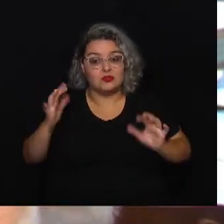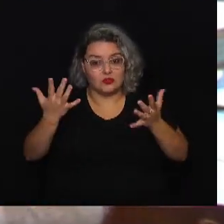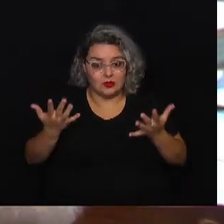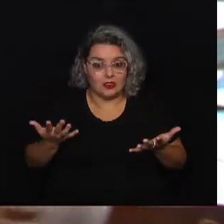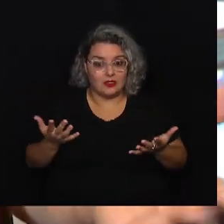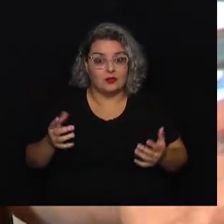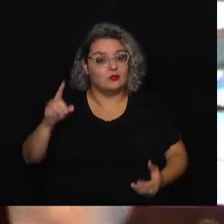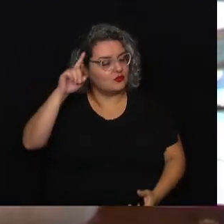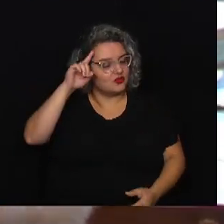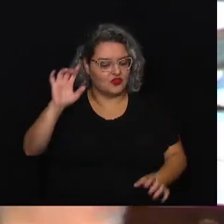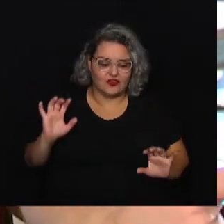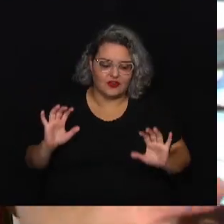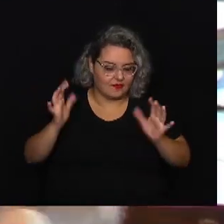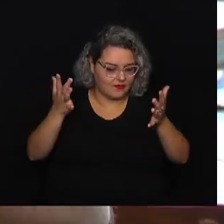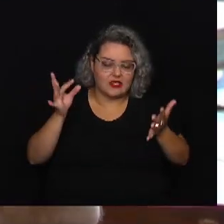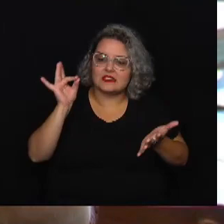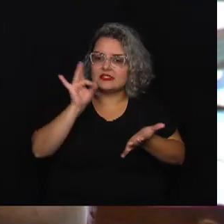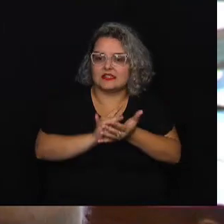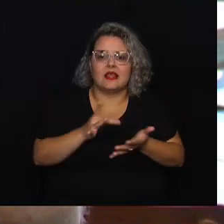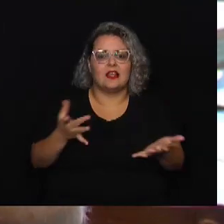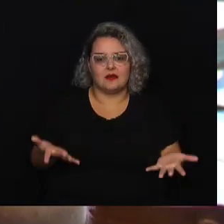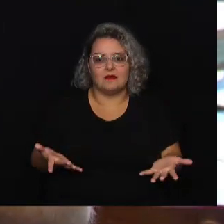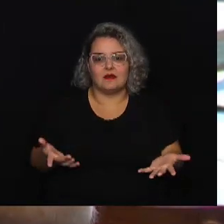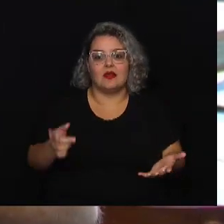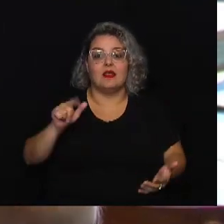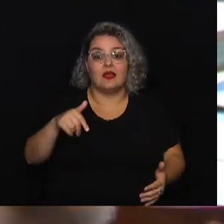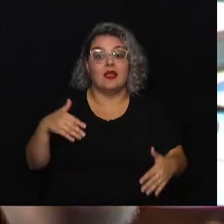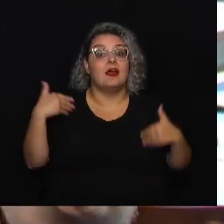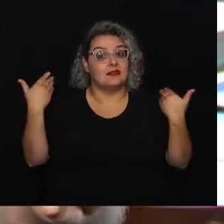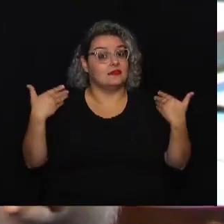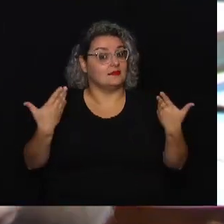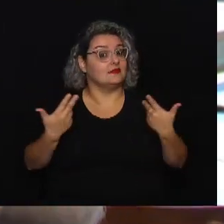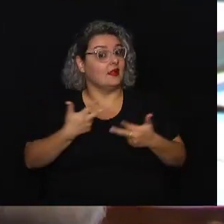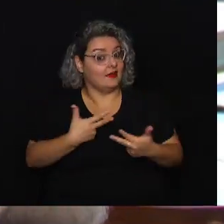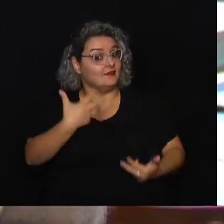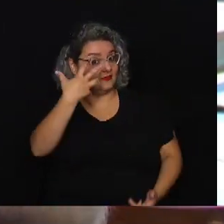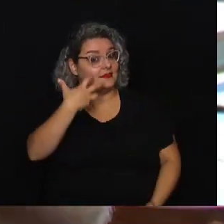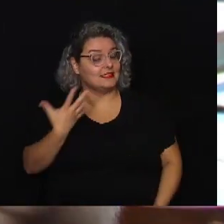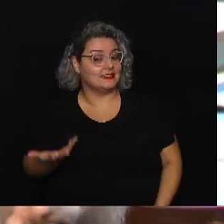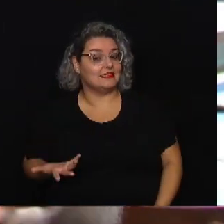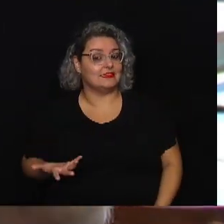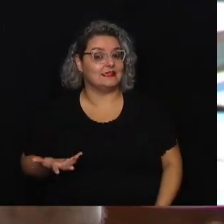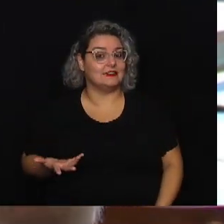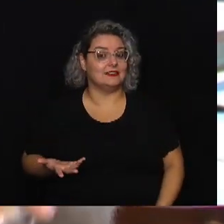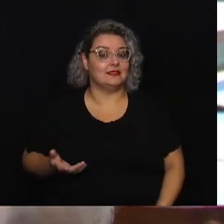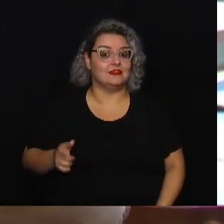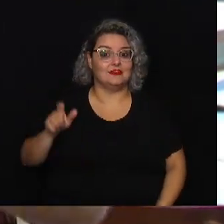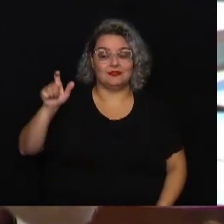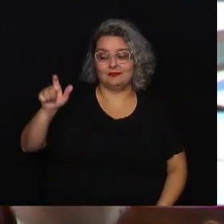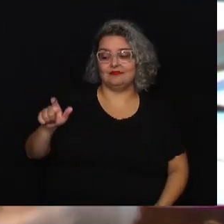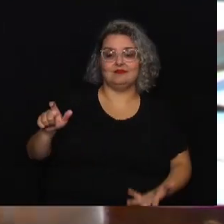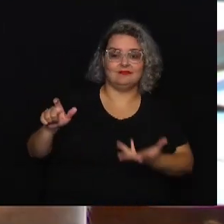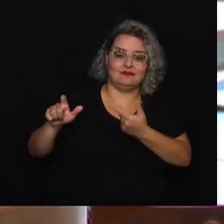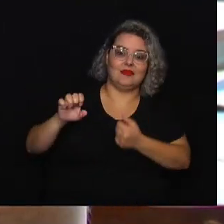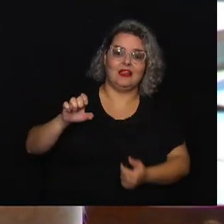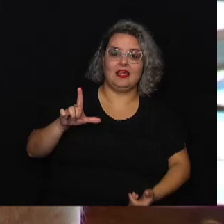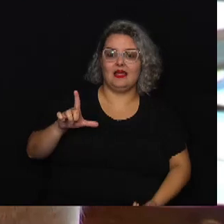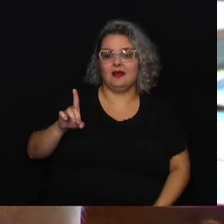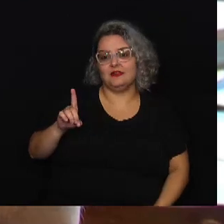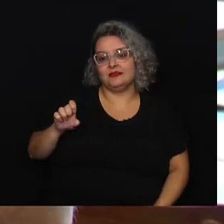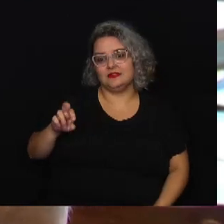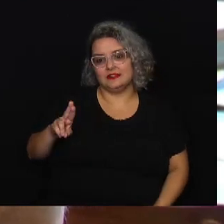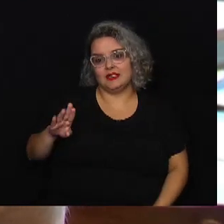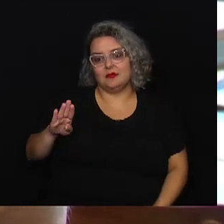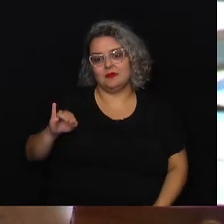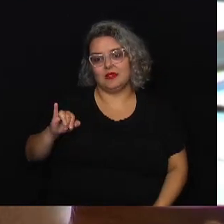da festa, que é realmente... Mas a alegria é coisa séria, como já diria nosso querido Helder Bittencourt, presidente, né?